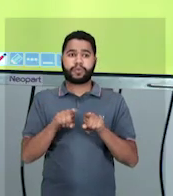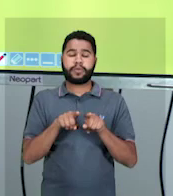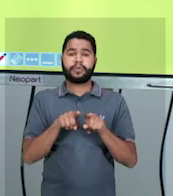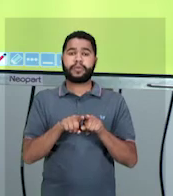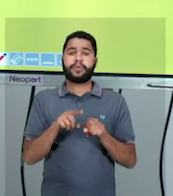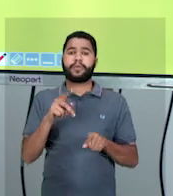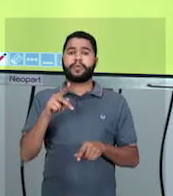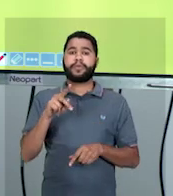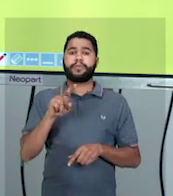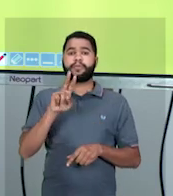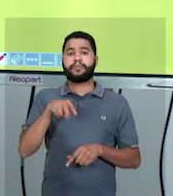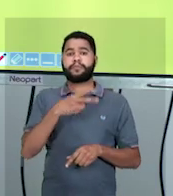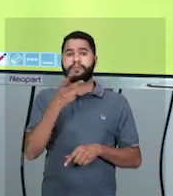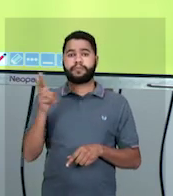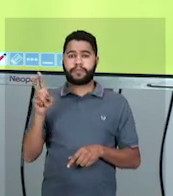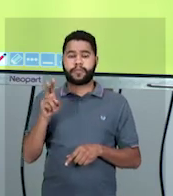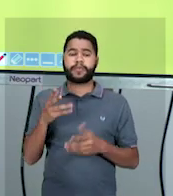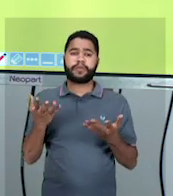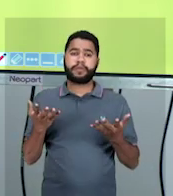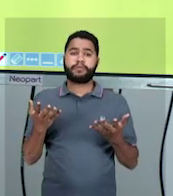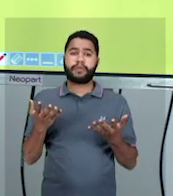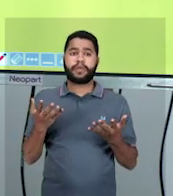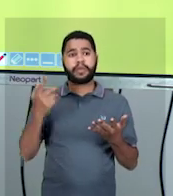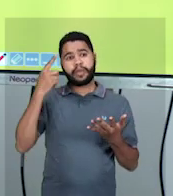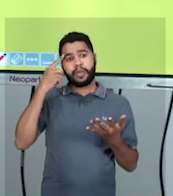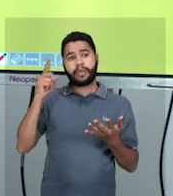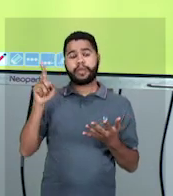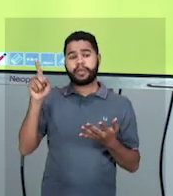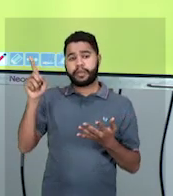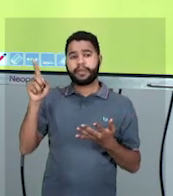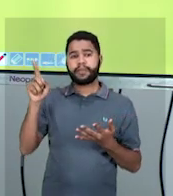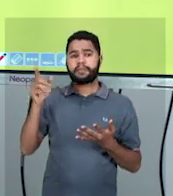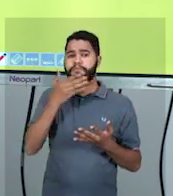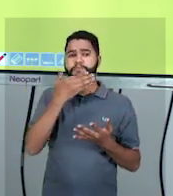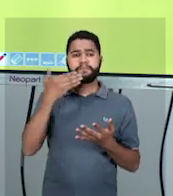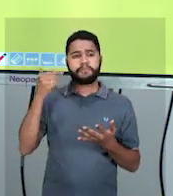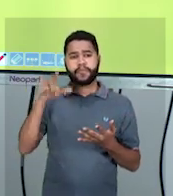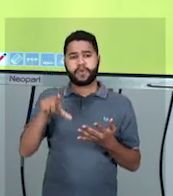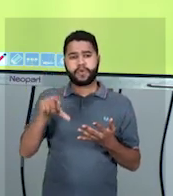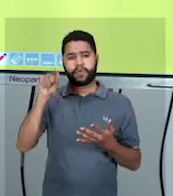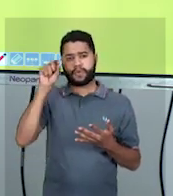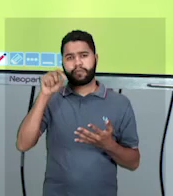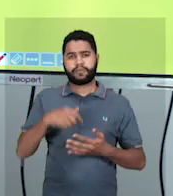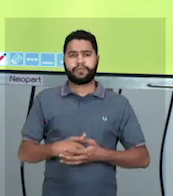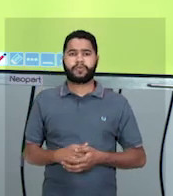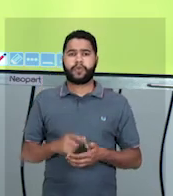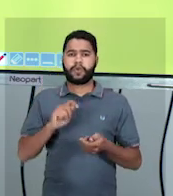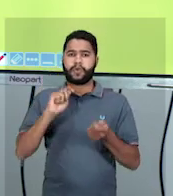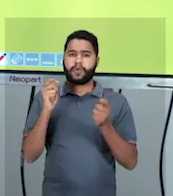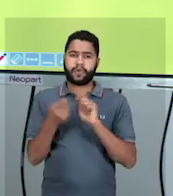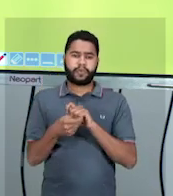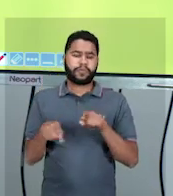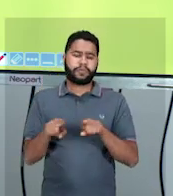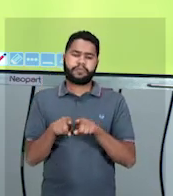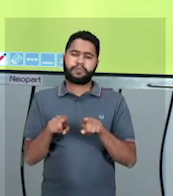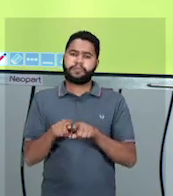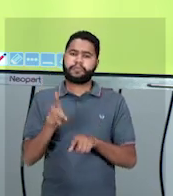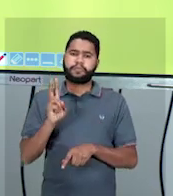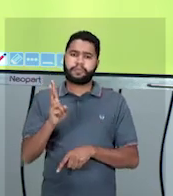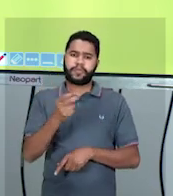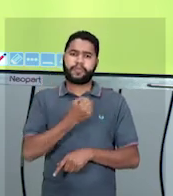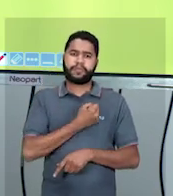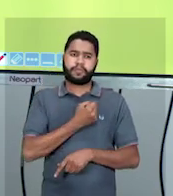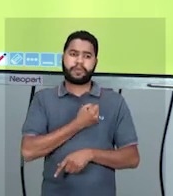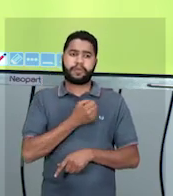e trem 60/180 então convenhamos que essa aqui é o melhor opção para fazer As convenções e vai dar o mesmo valor então